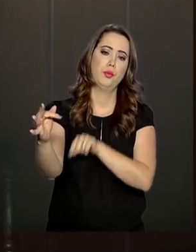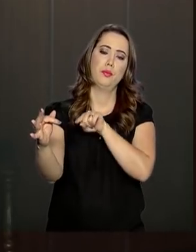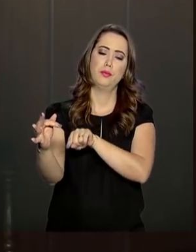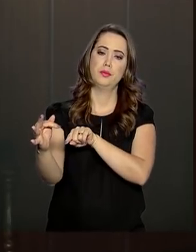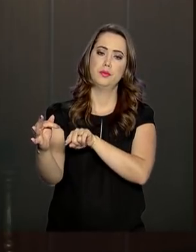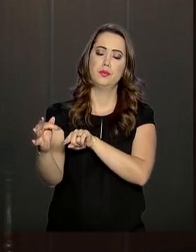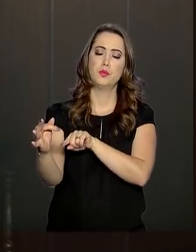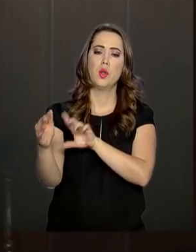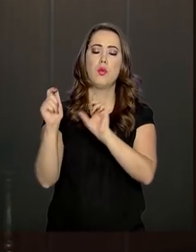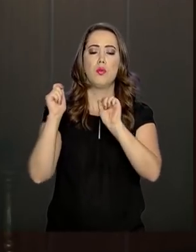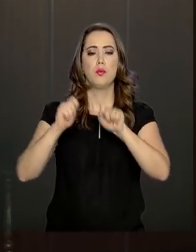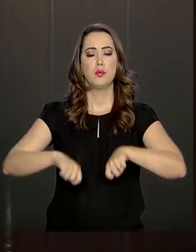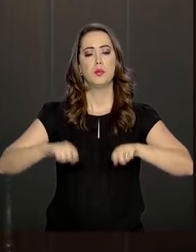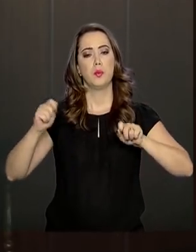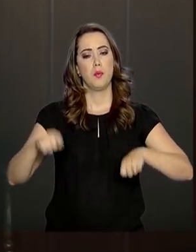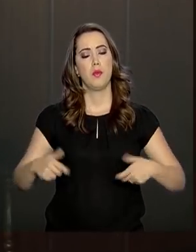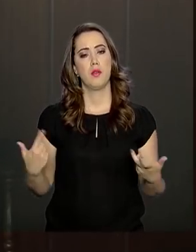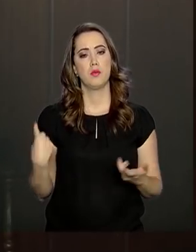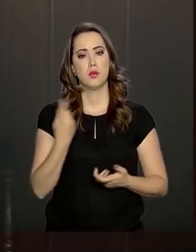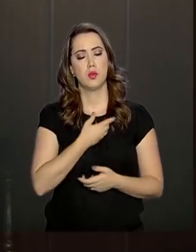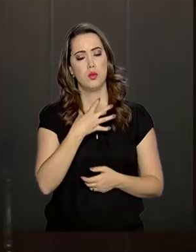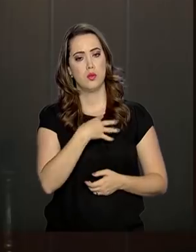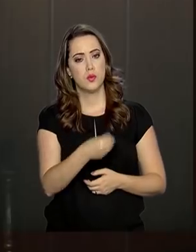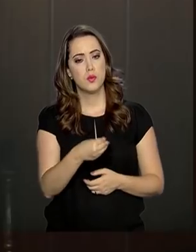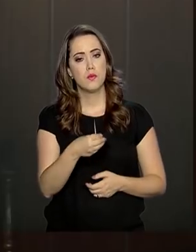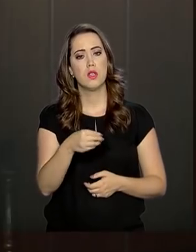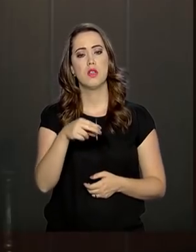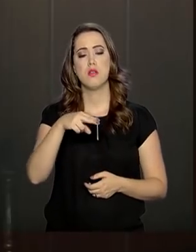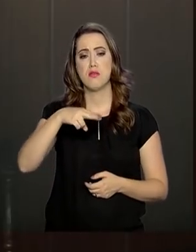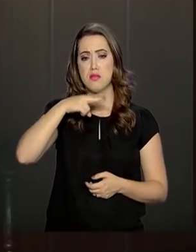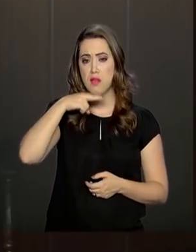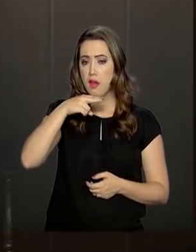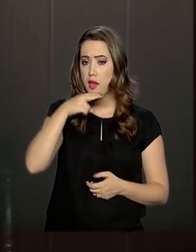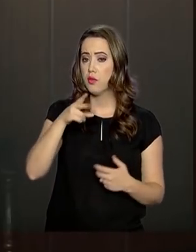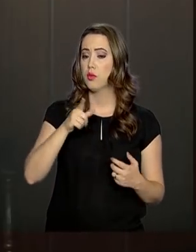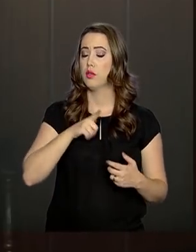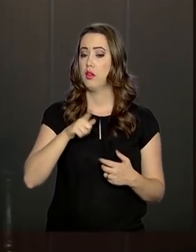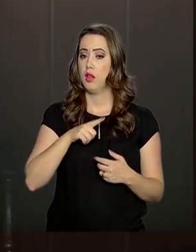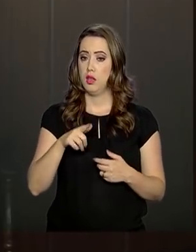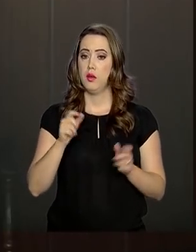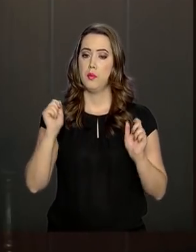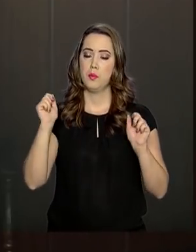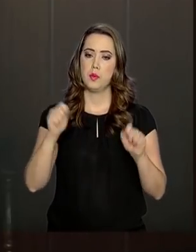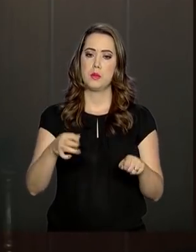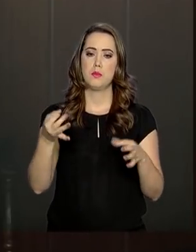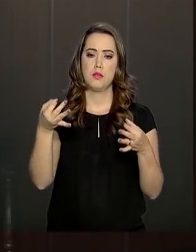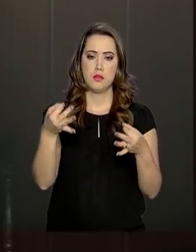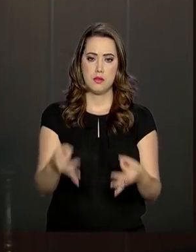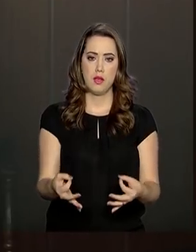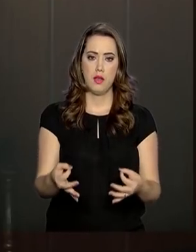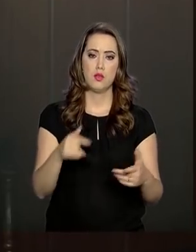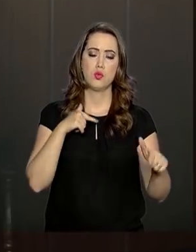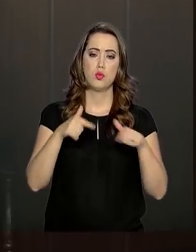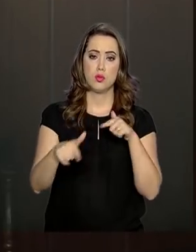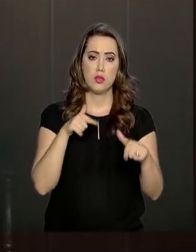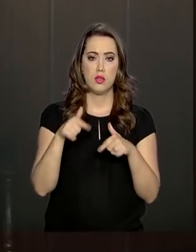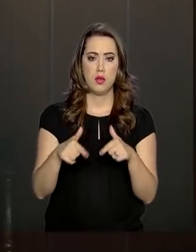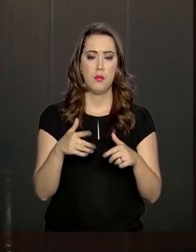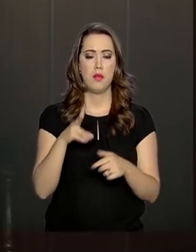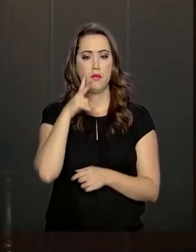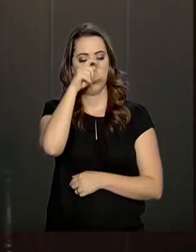permitir que nossos filhos e netos desfrutem de um mercado de trabalho